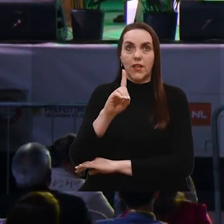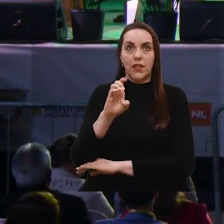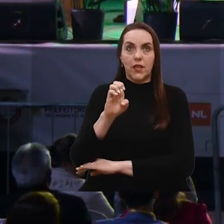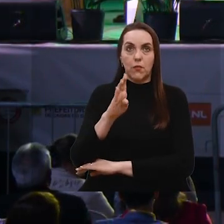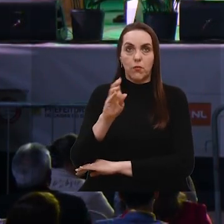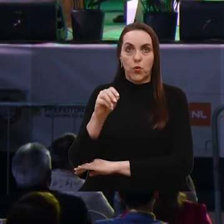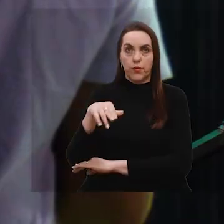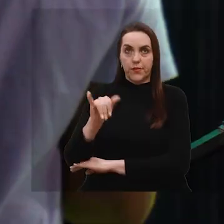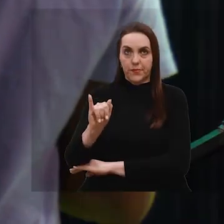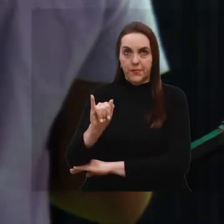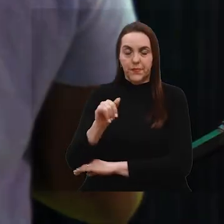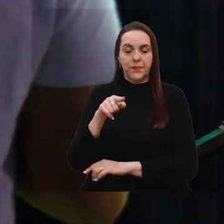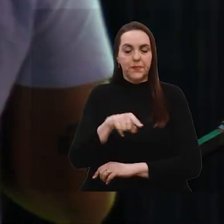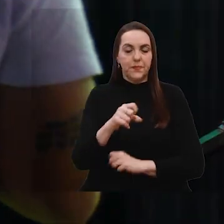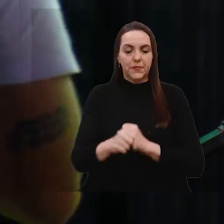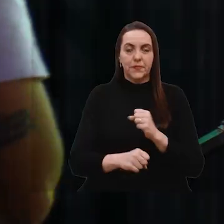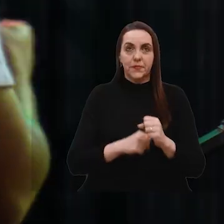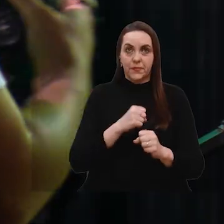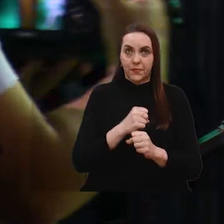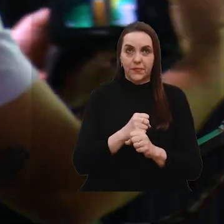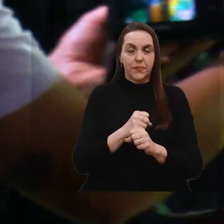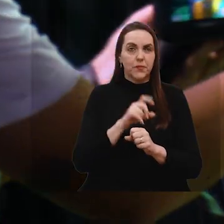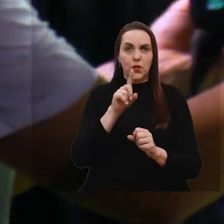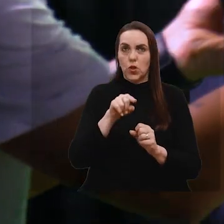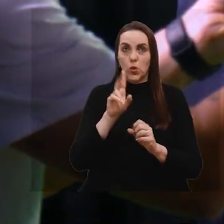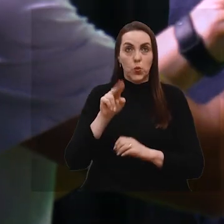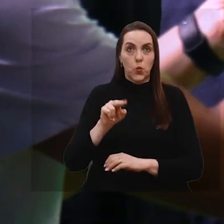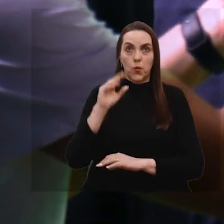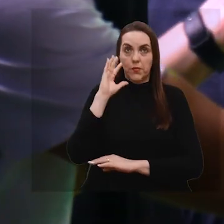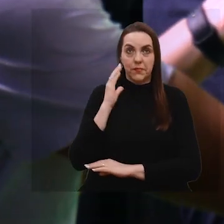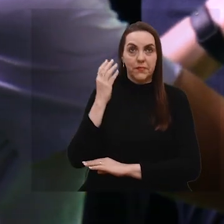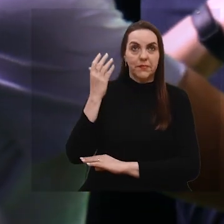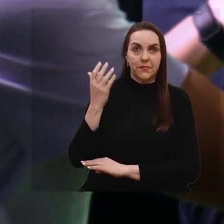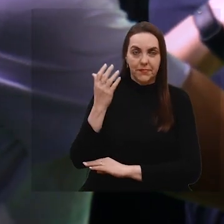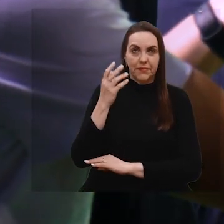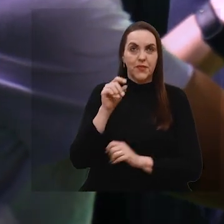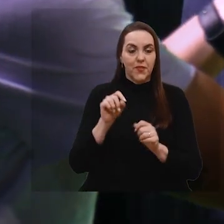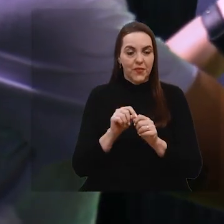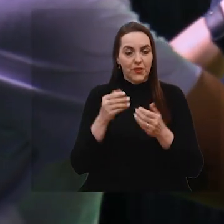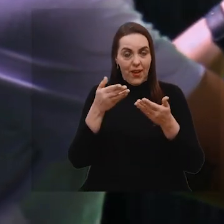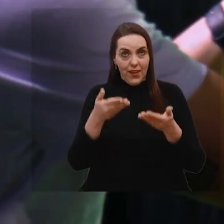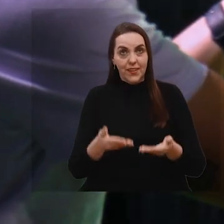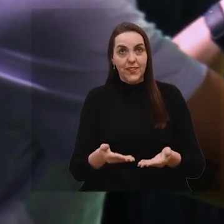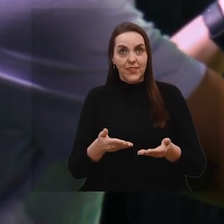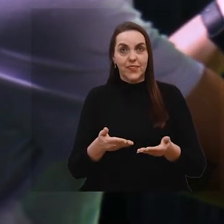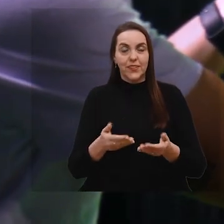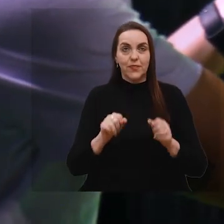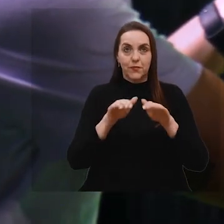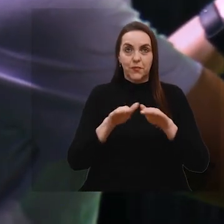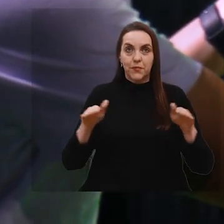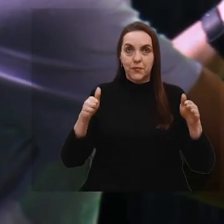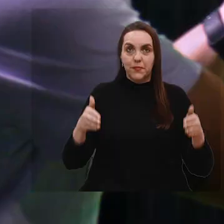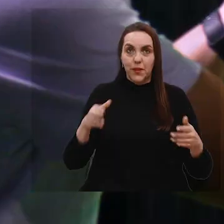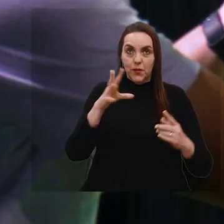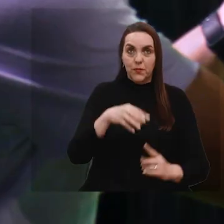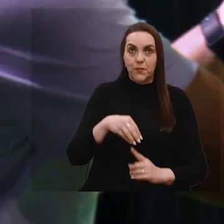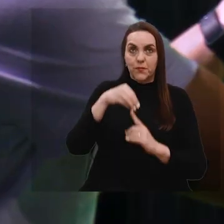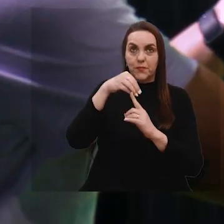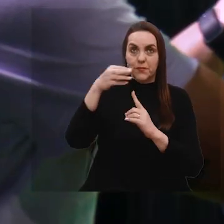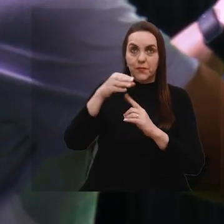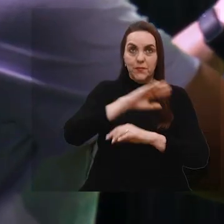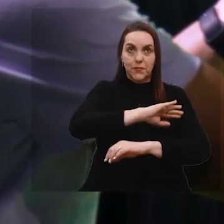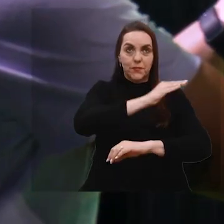ao Rafa Deboni. Este ano, de forma inédita, sendo realizada aqui